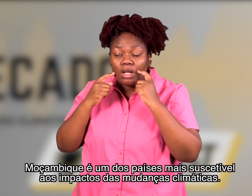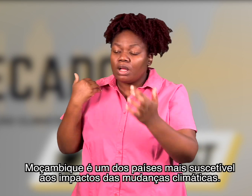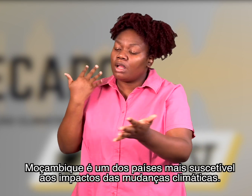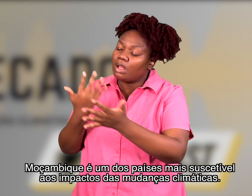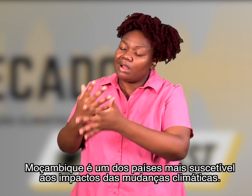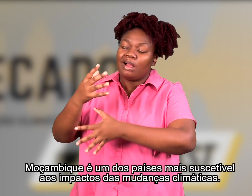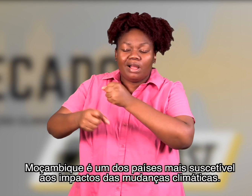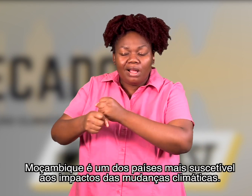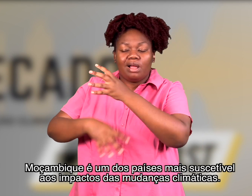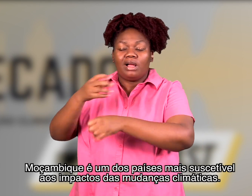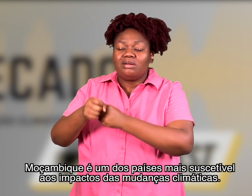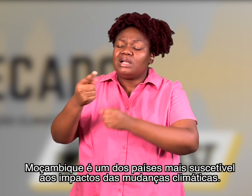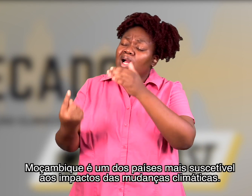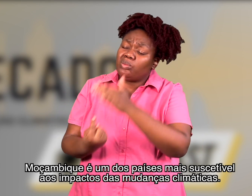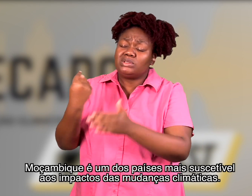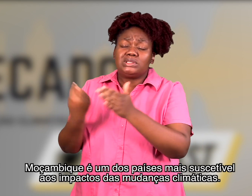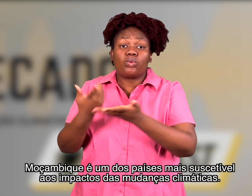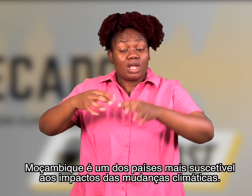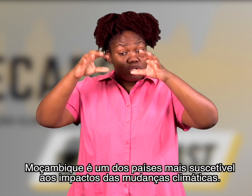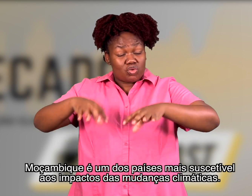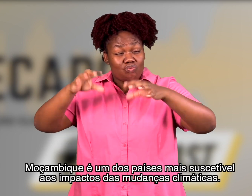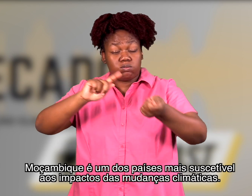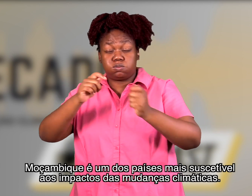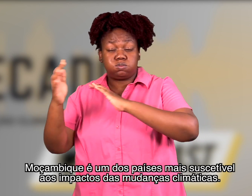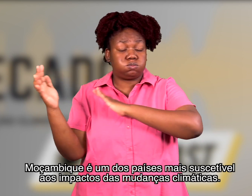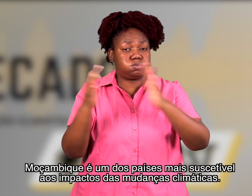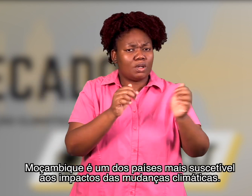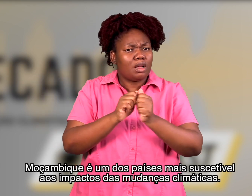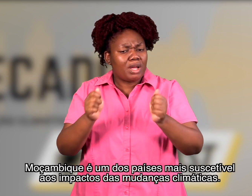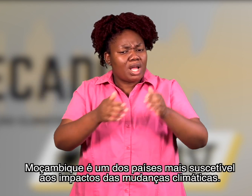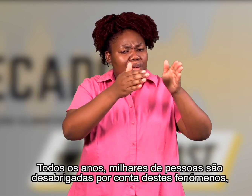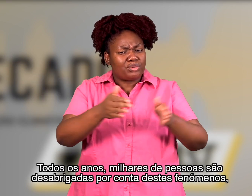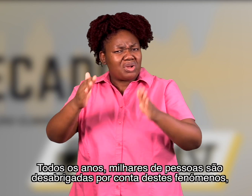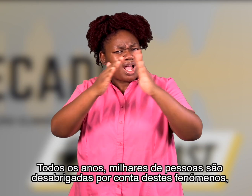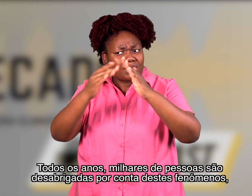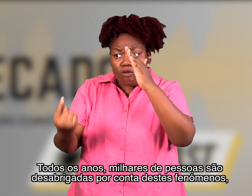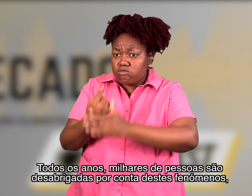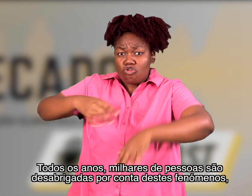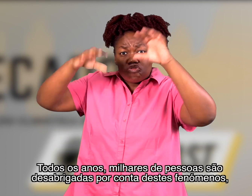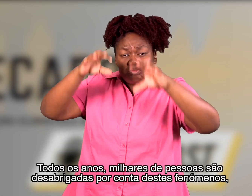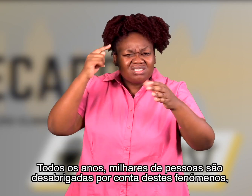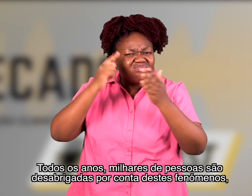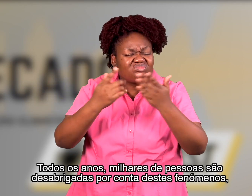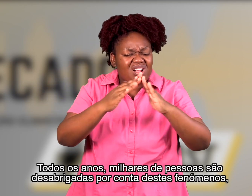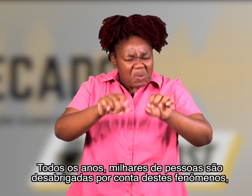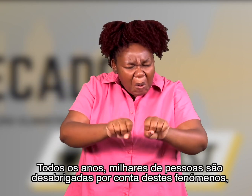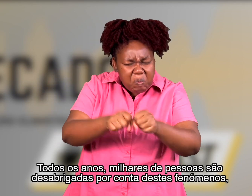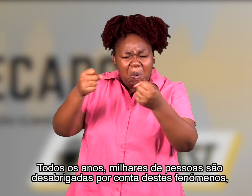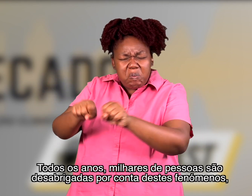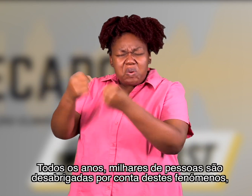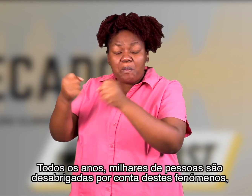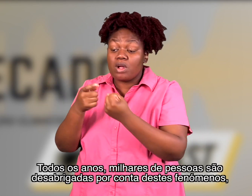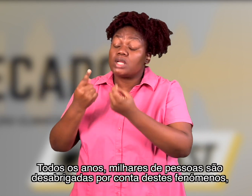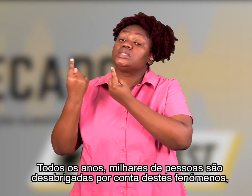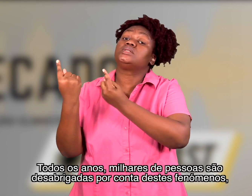Moçambique é um dos países mais suscetíveis aos impactos das mudanças climáticas. Todos os anos, milhares de pessoas são